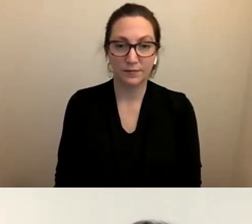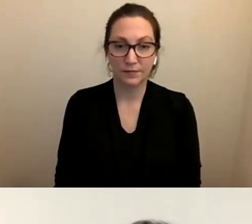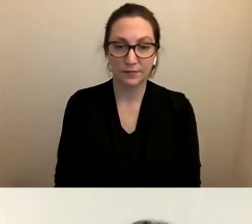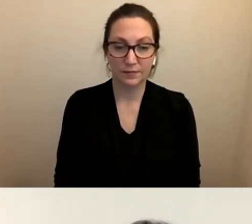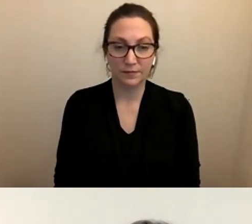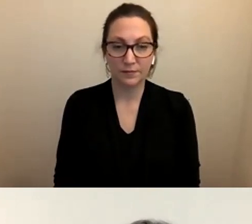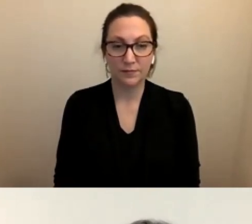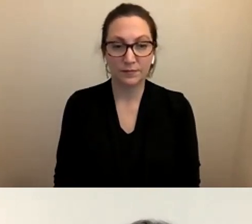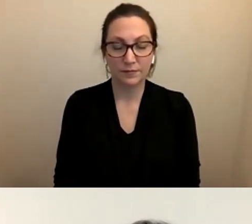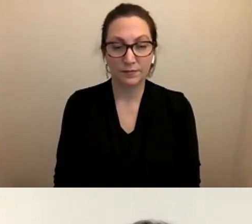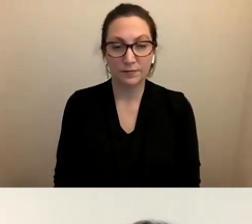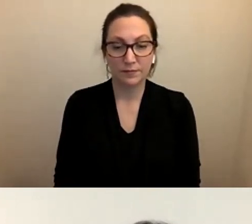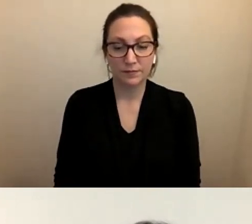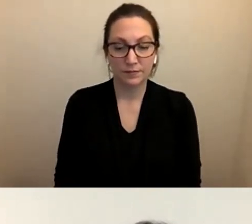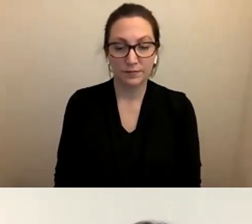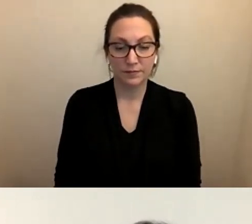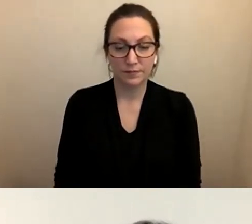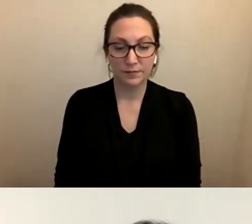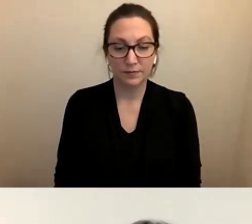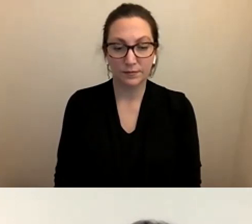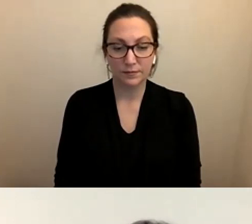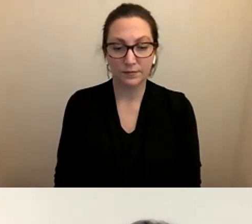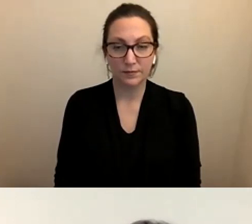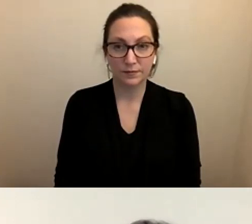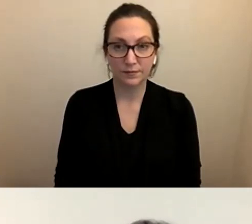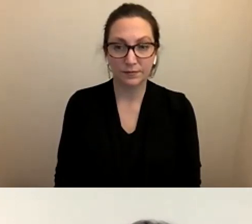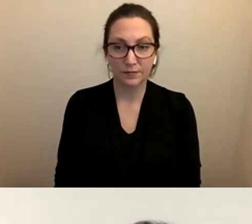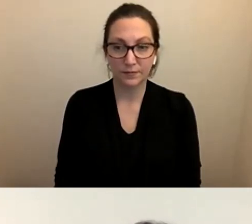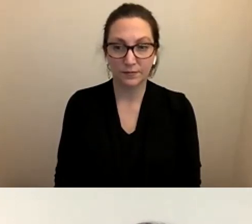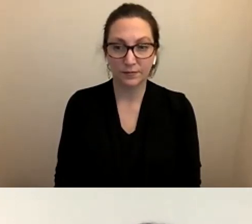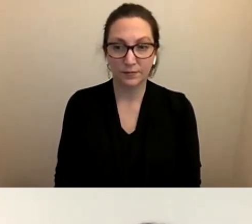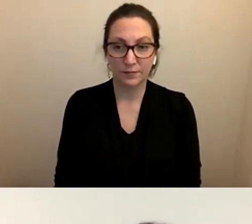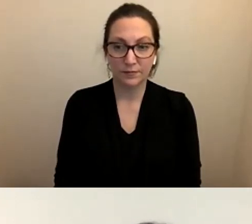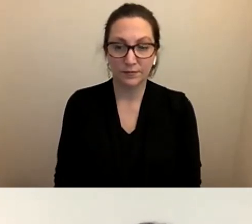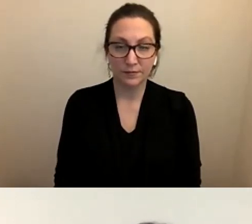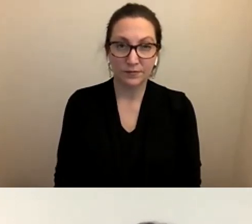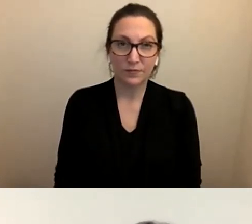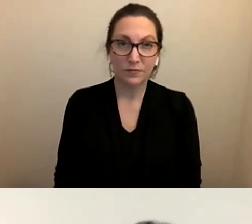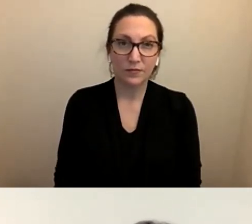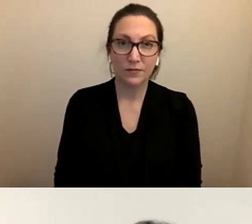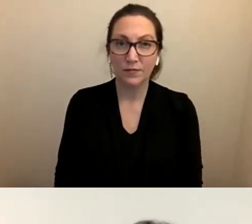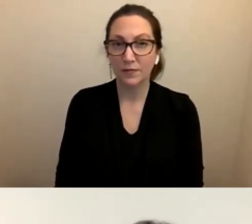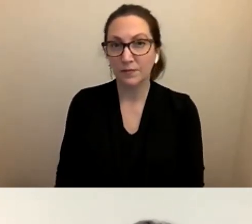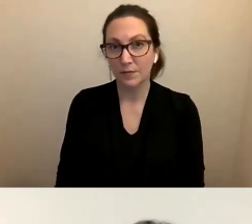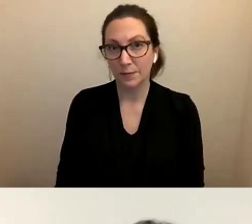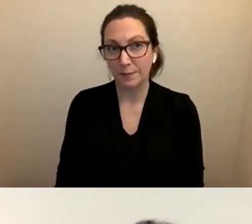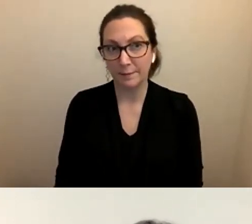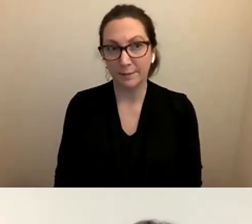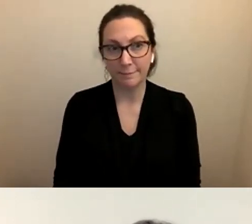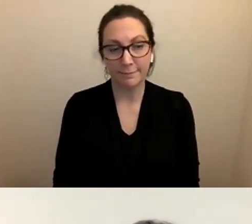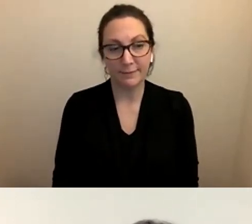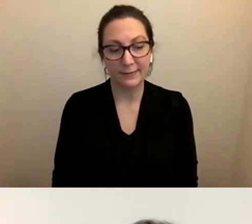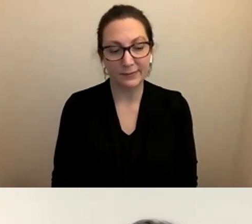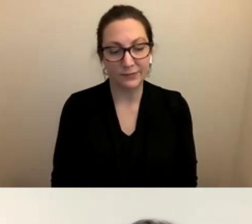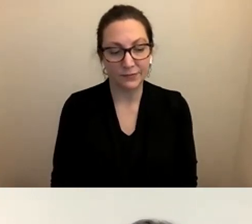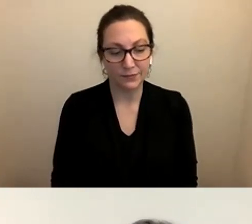é Josiane. Saber ser meus intérpretes de crioulo para que reunião ali, para ter acesso à interpretação simultânea, nos clica no ícone de